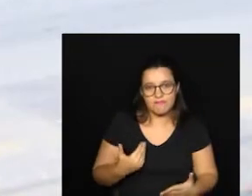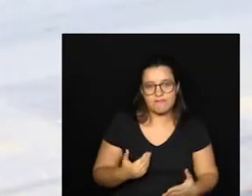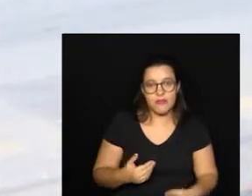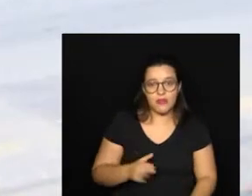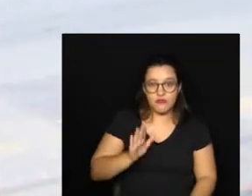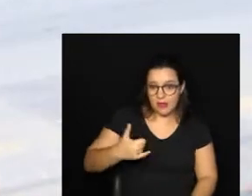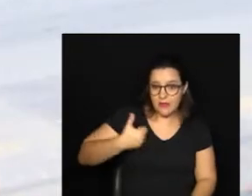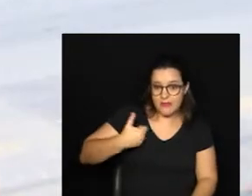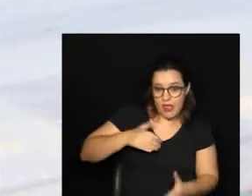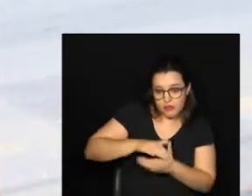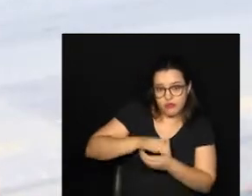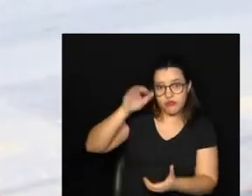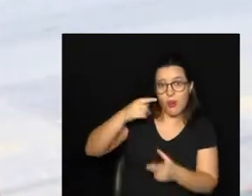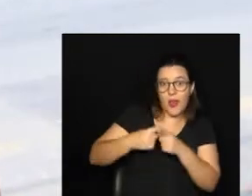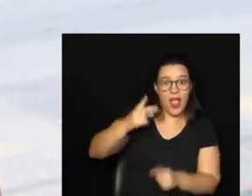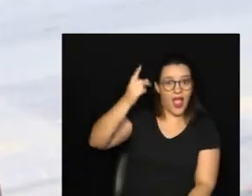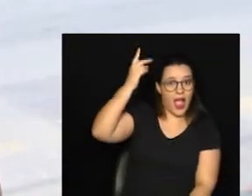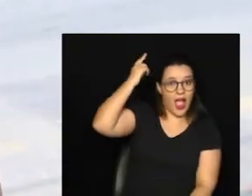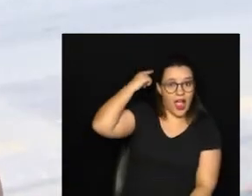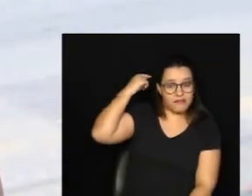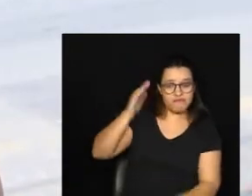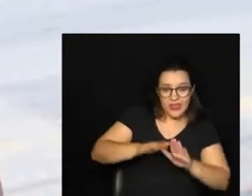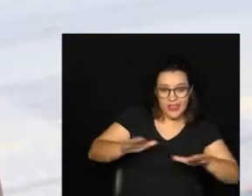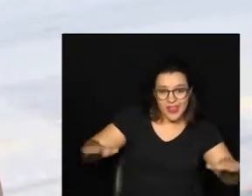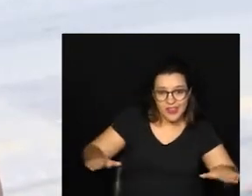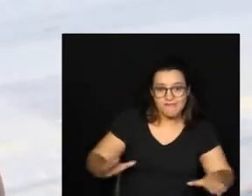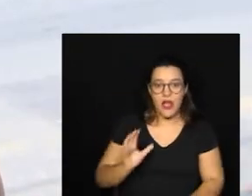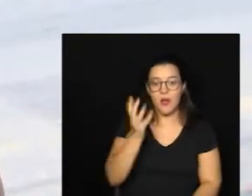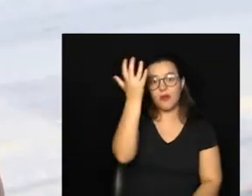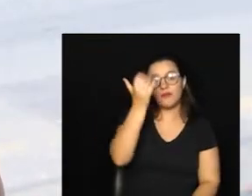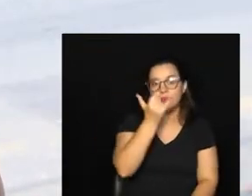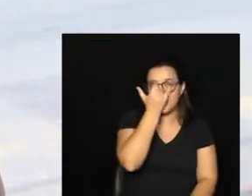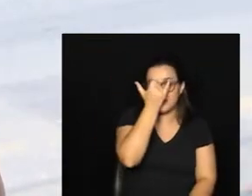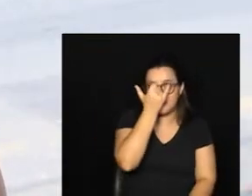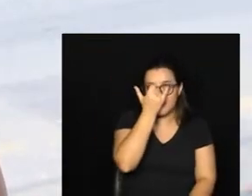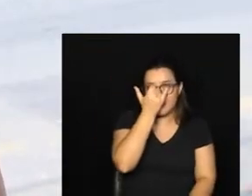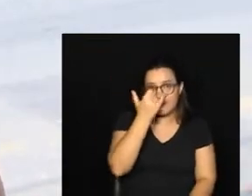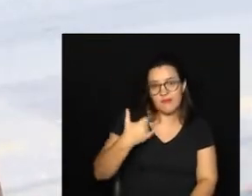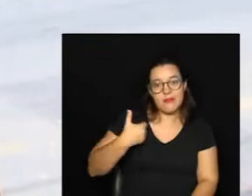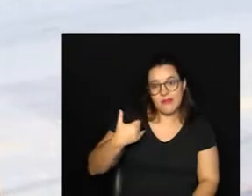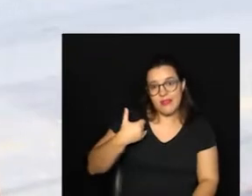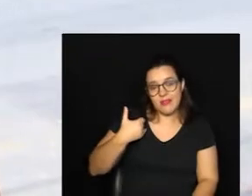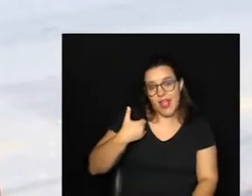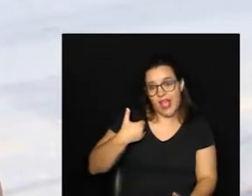né? Então, assim, uma paralisia que pode